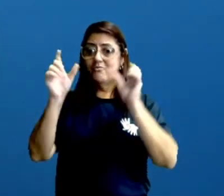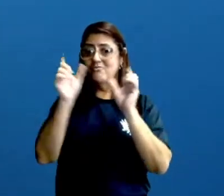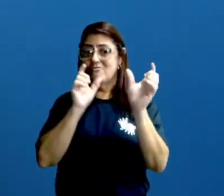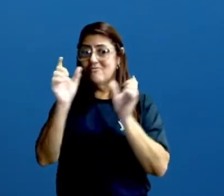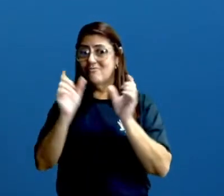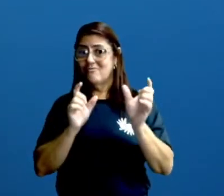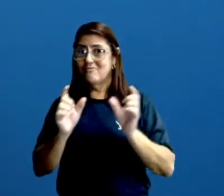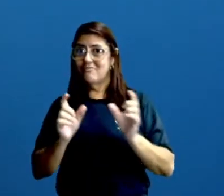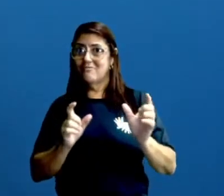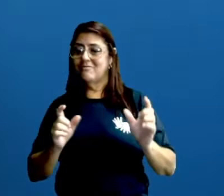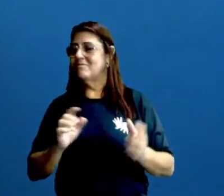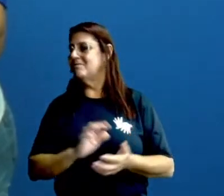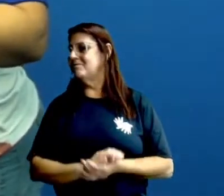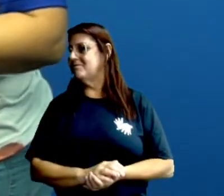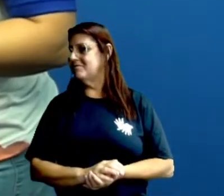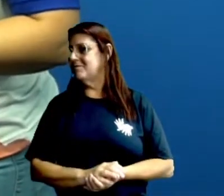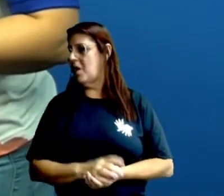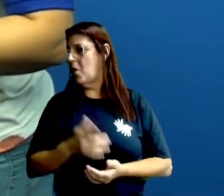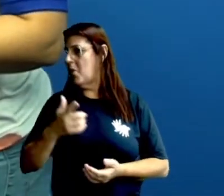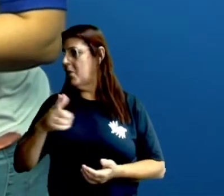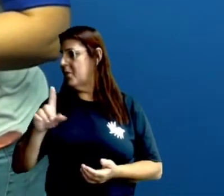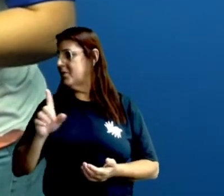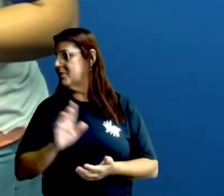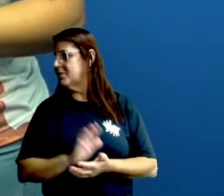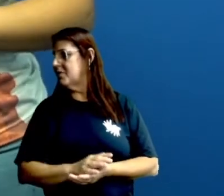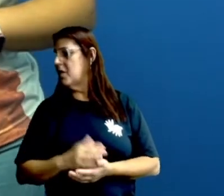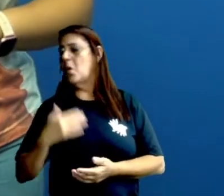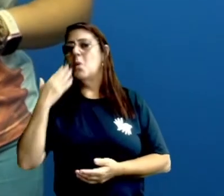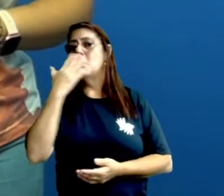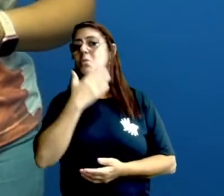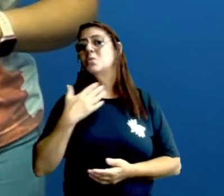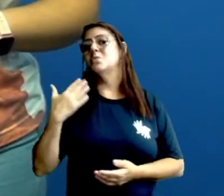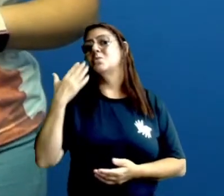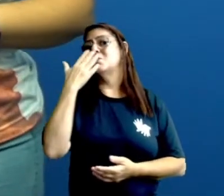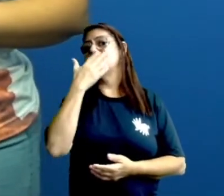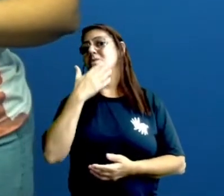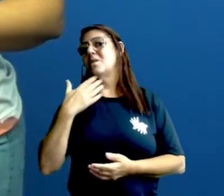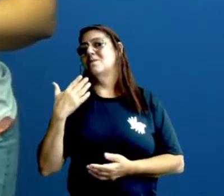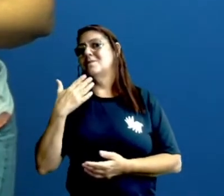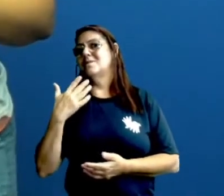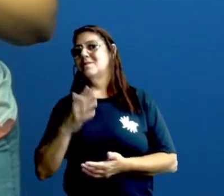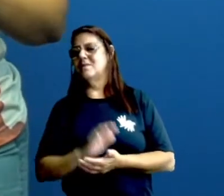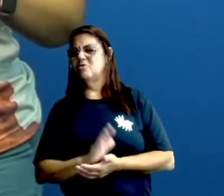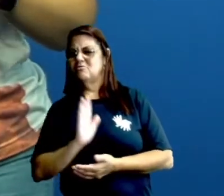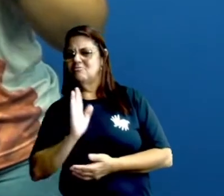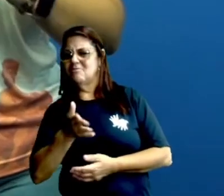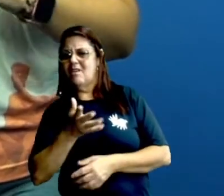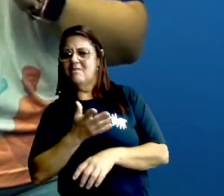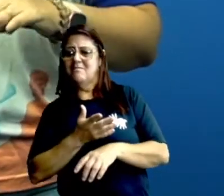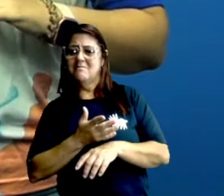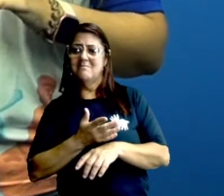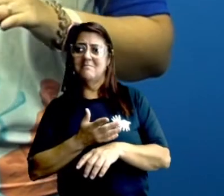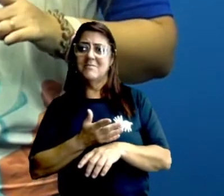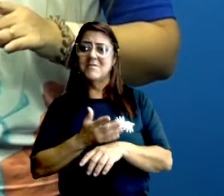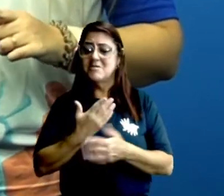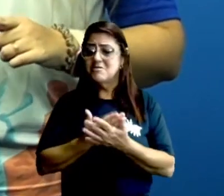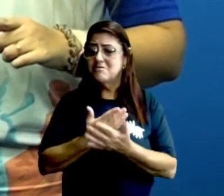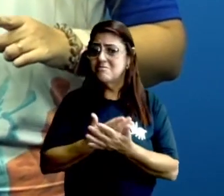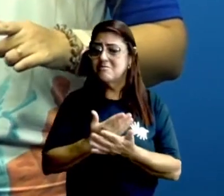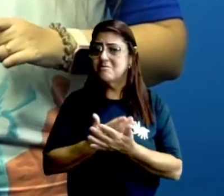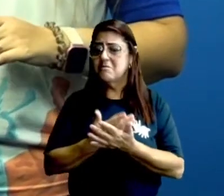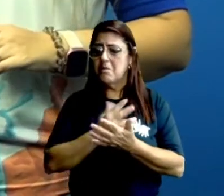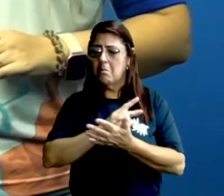não é? Vamos lá para mais um trava-língua, que é o do doce. Inclusive, a gente já trabalhou aqui em